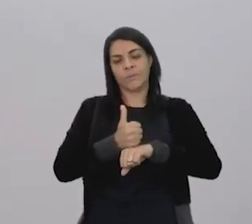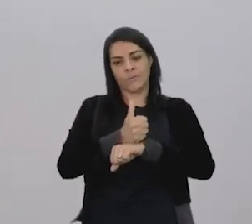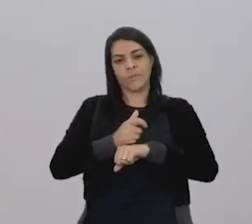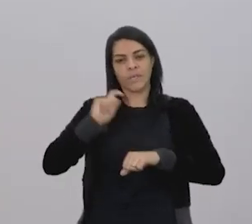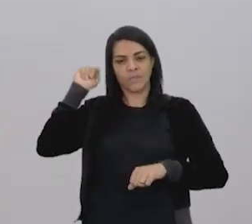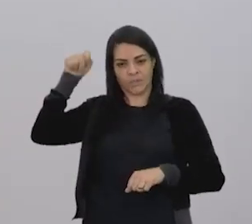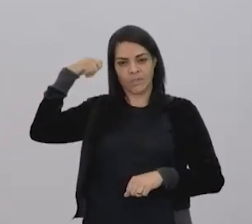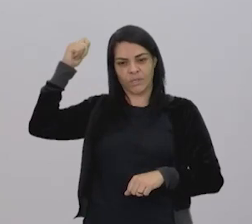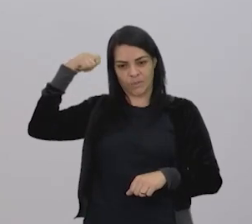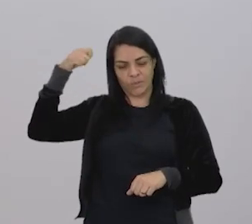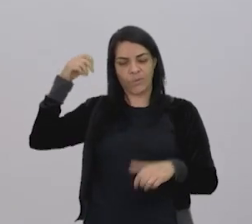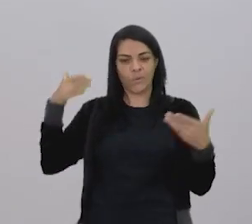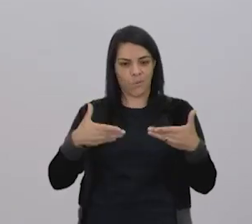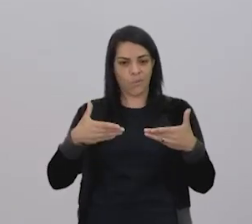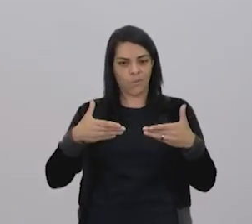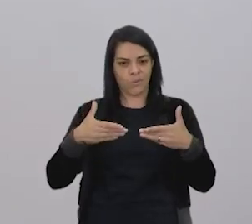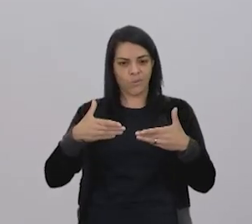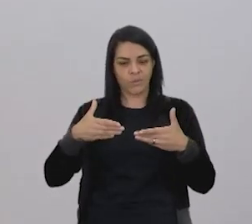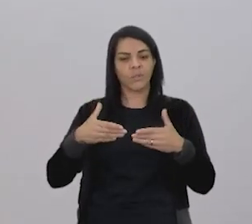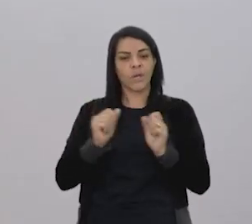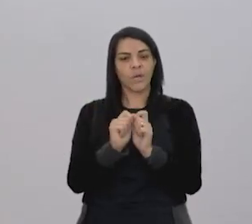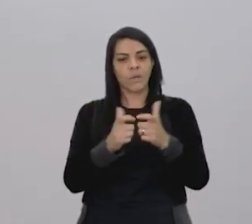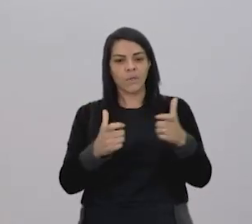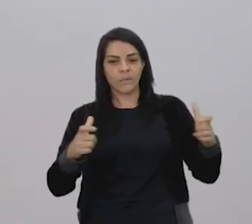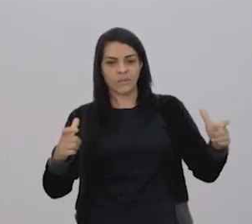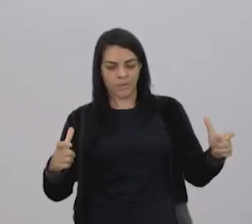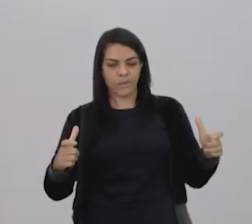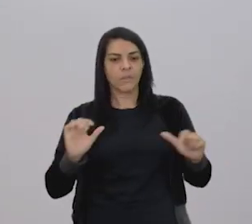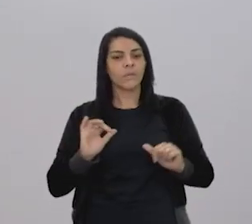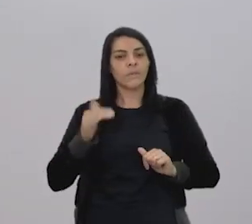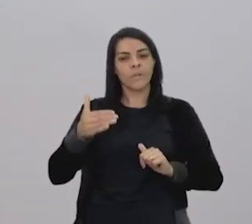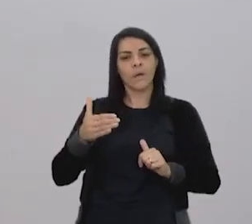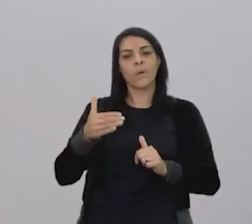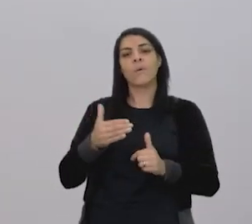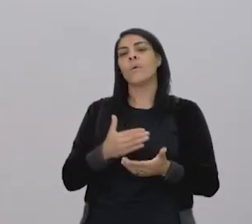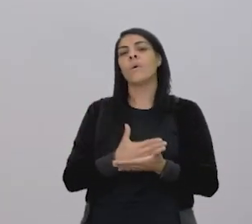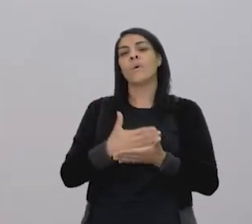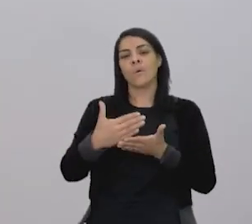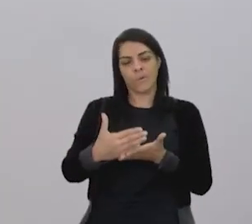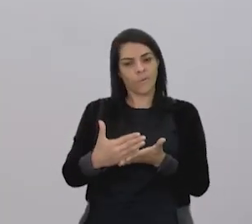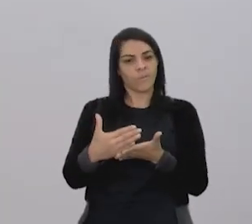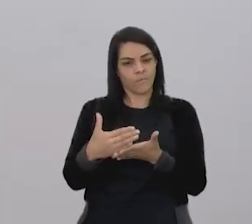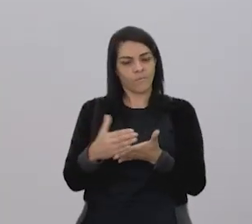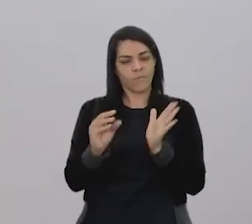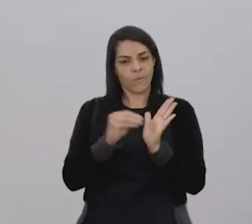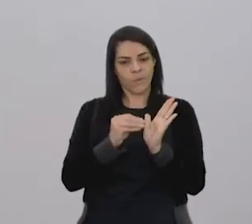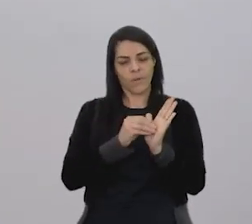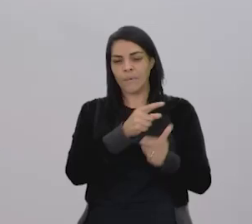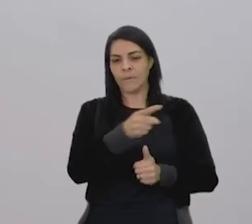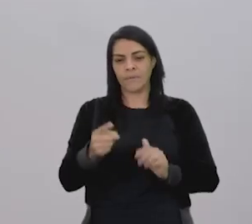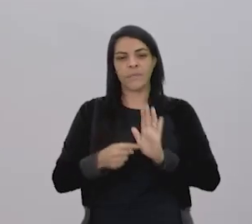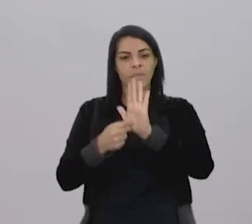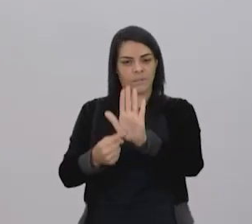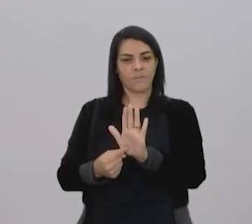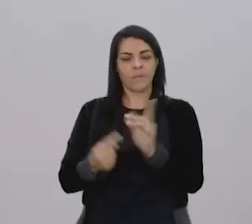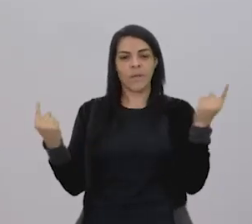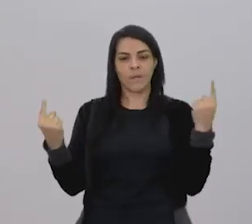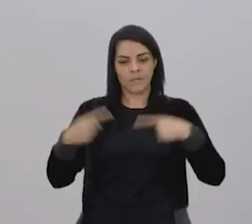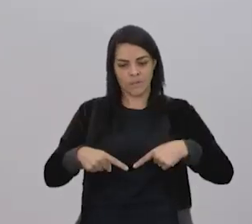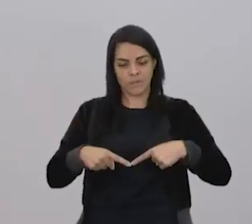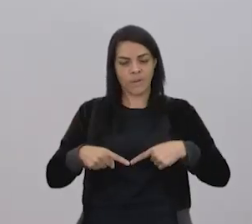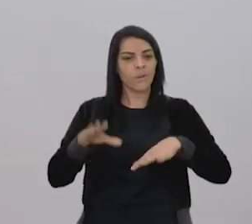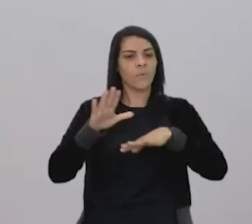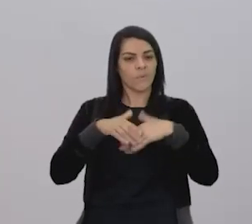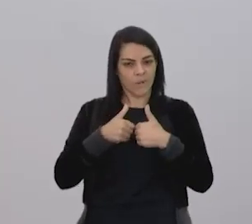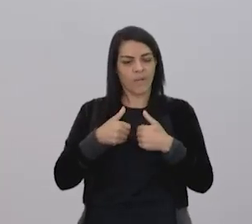Então, eu consigo colocar aqui para vocês, a primeira dificuldade que me vem à mente é a questão da disputa por